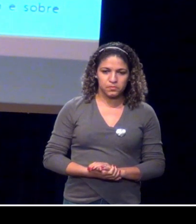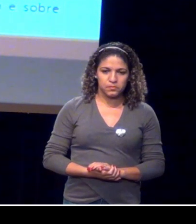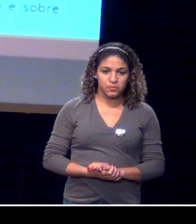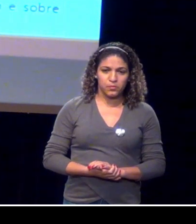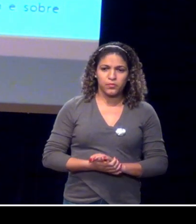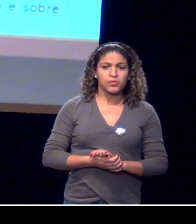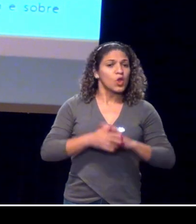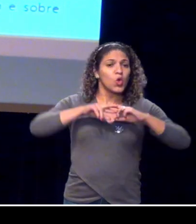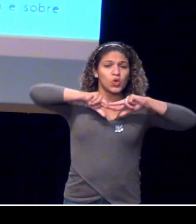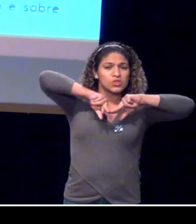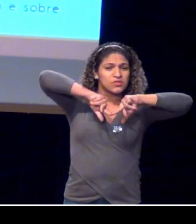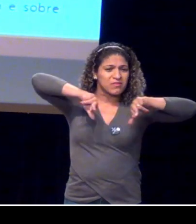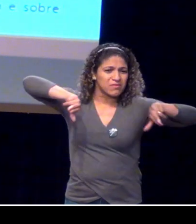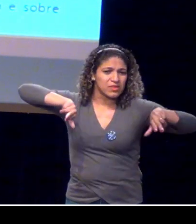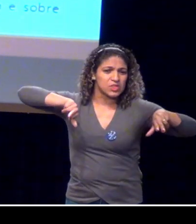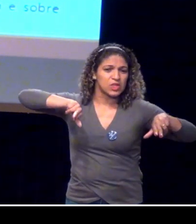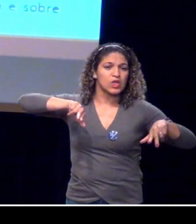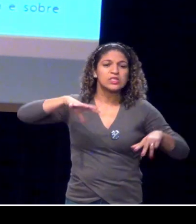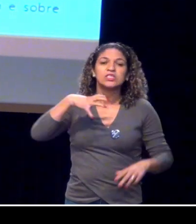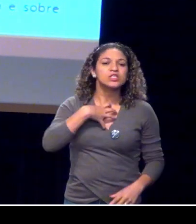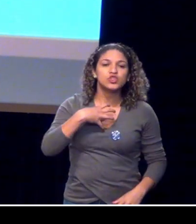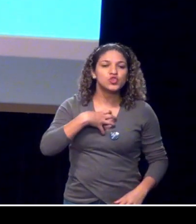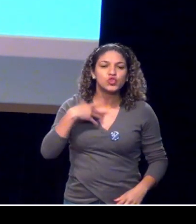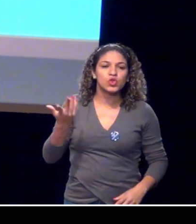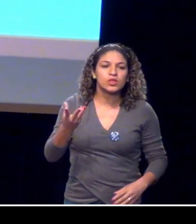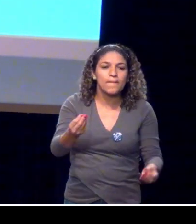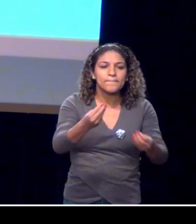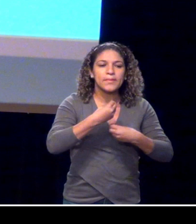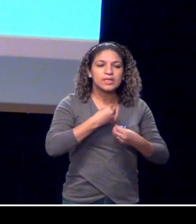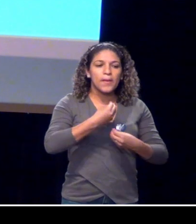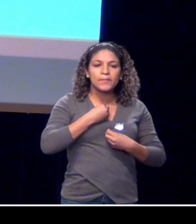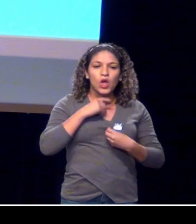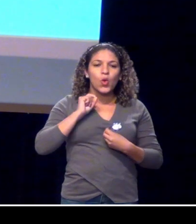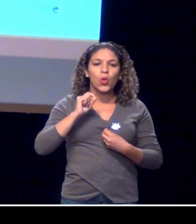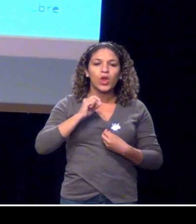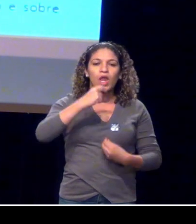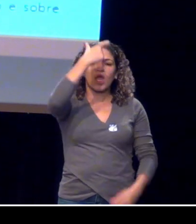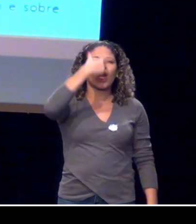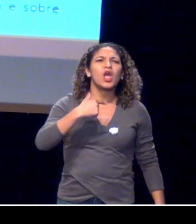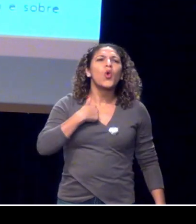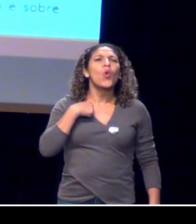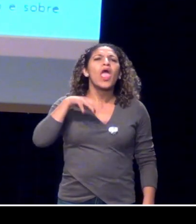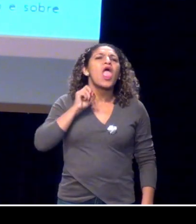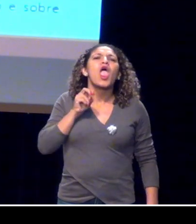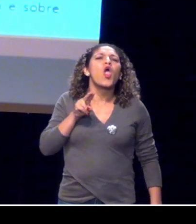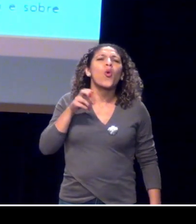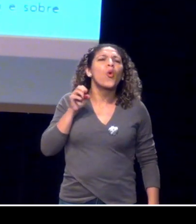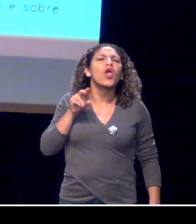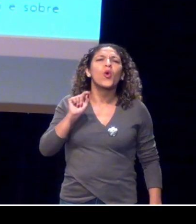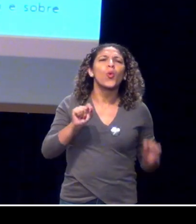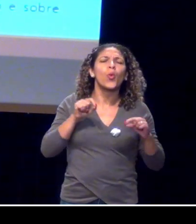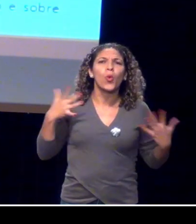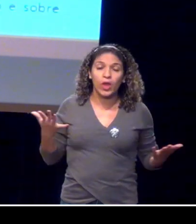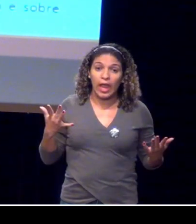Então, são todos esses sentidos que me dão o meu sentido de eu. E, ao mesmo